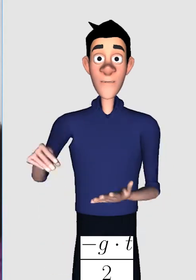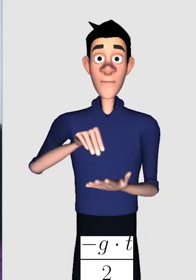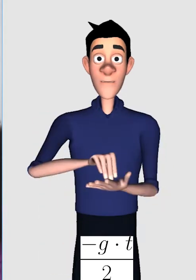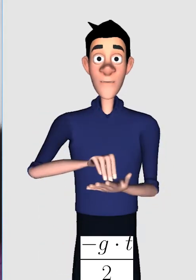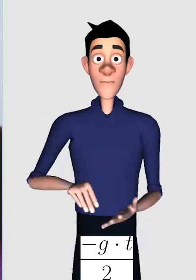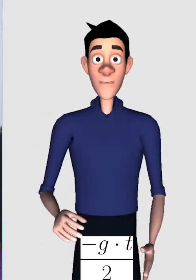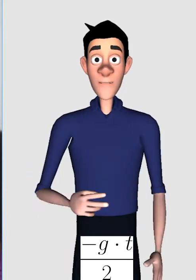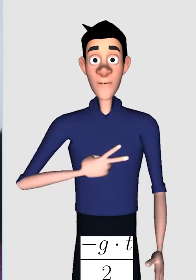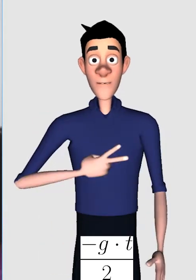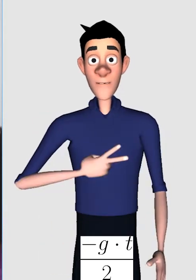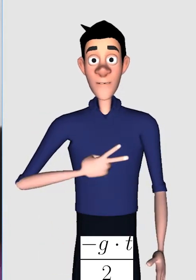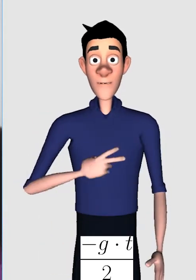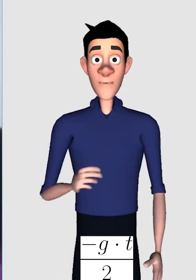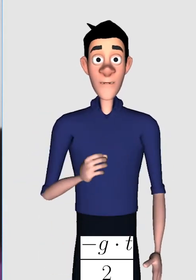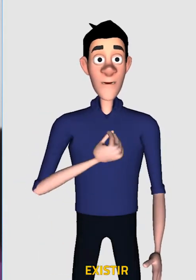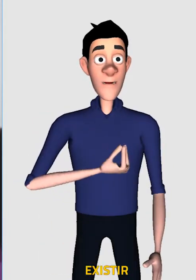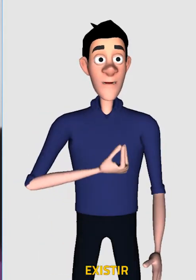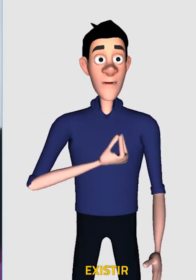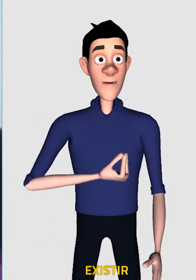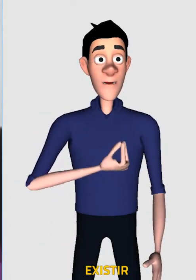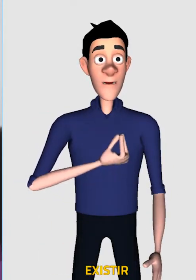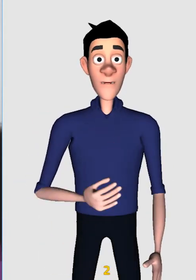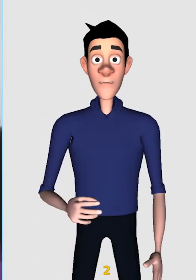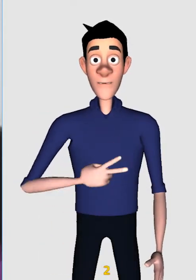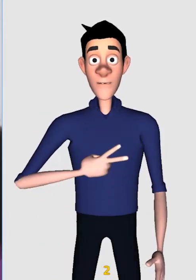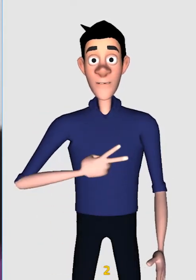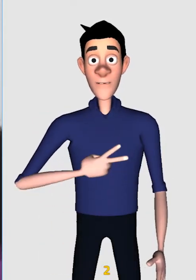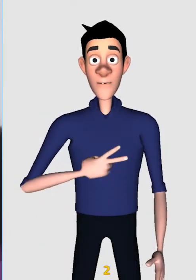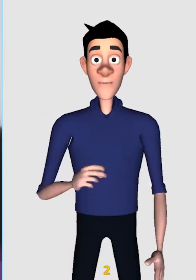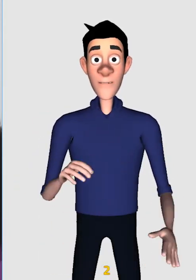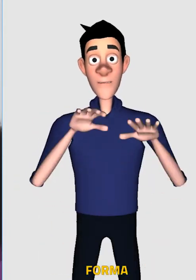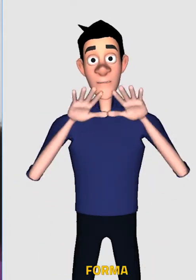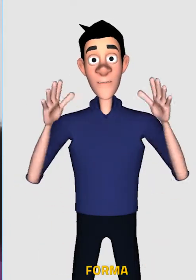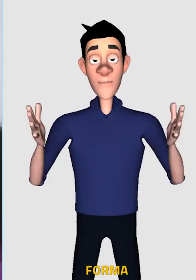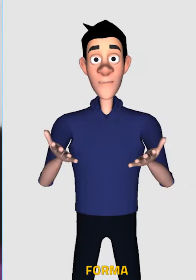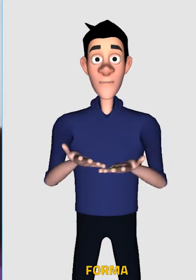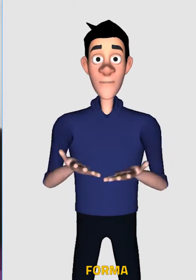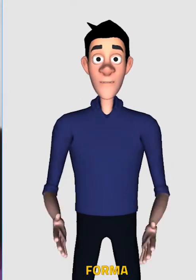problema, ou eu posso dizer que esse termo aqui é igual a zero,